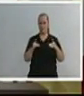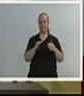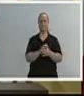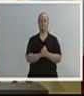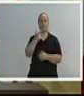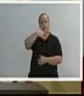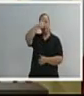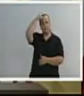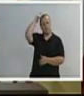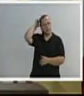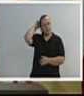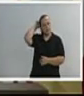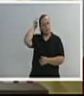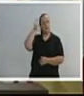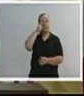Jefferson, Vanderlei, Ivan,